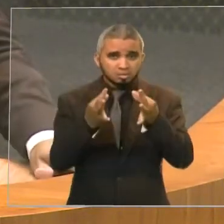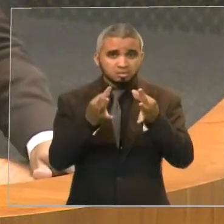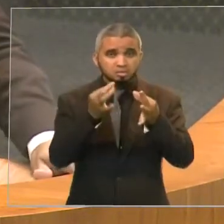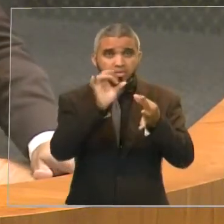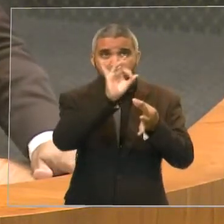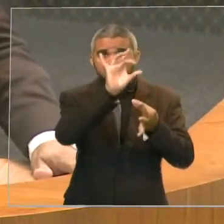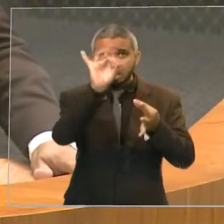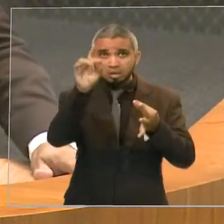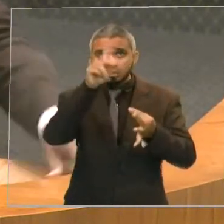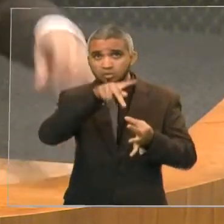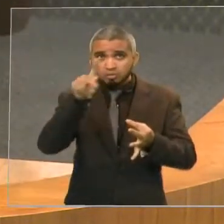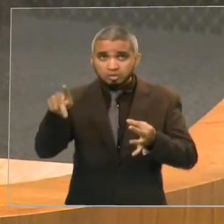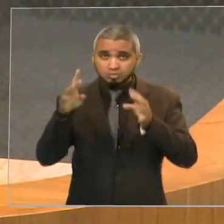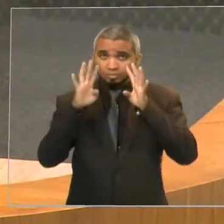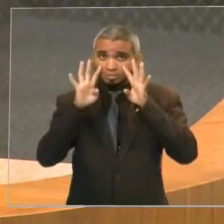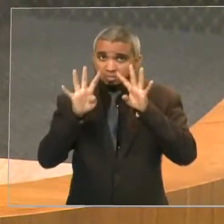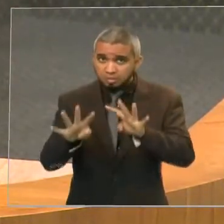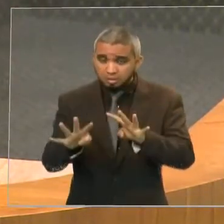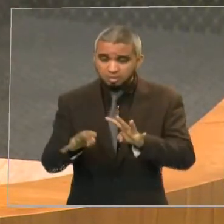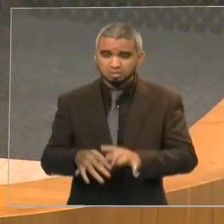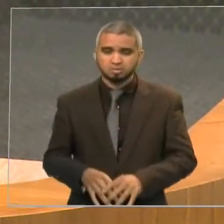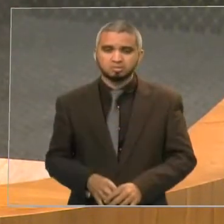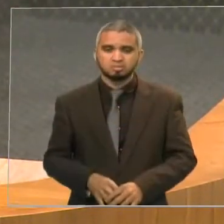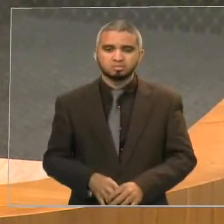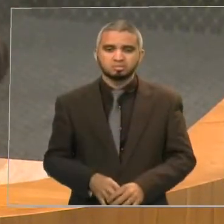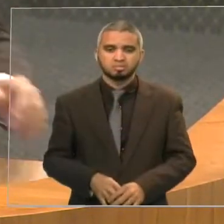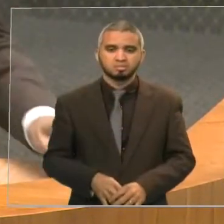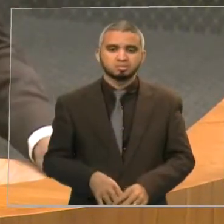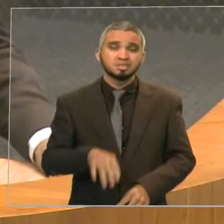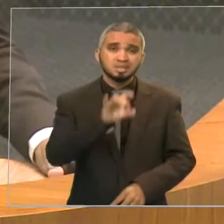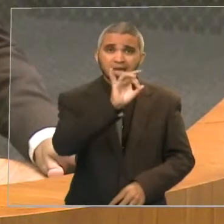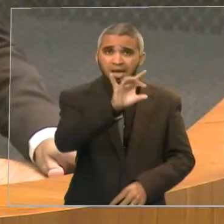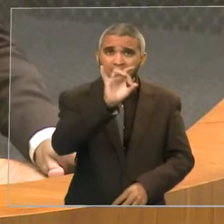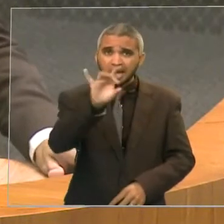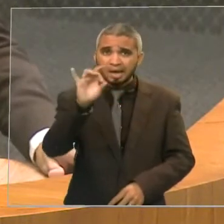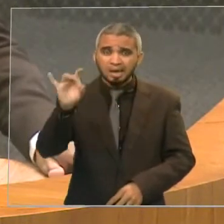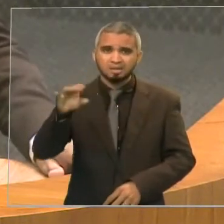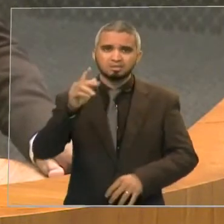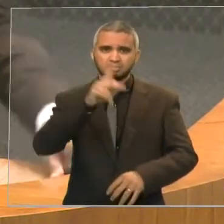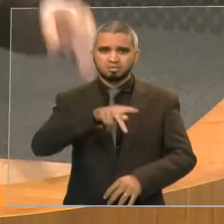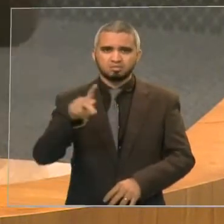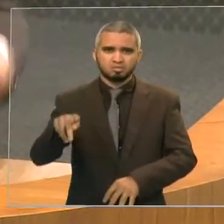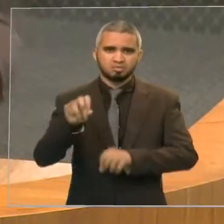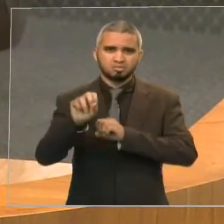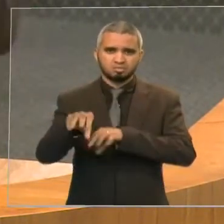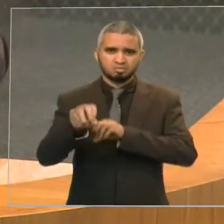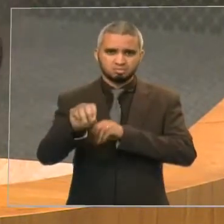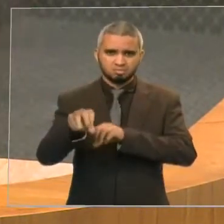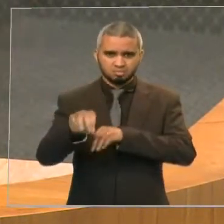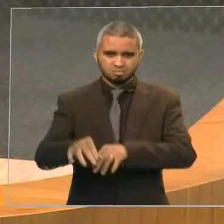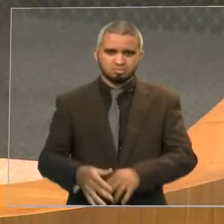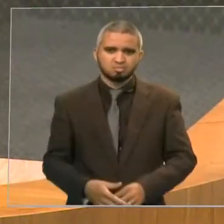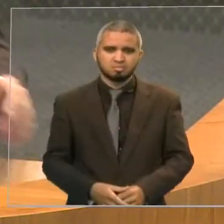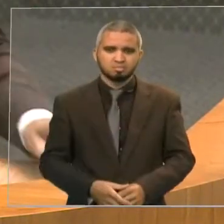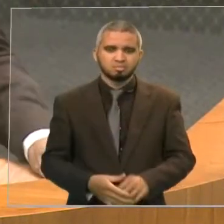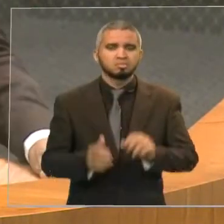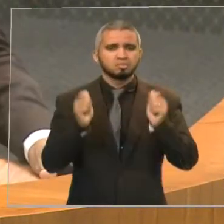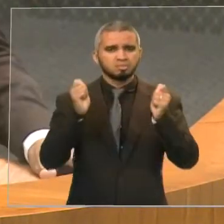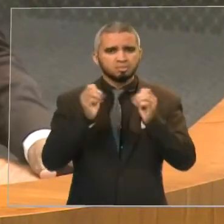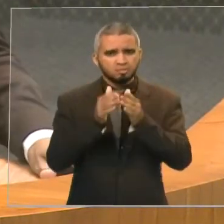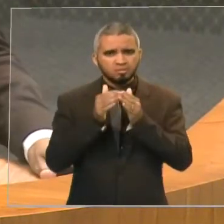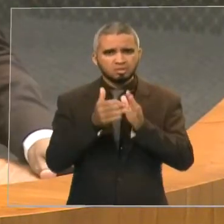professor. Diante do olhar de cada educador. Que ainda seja retirado de